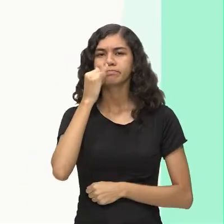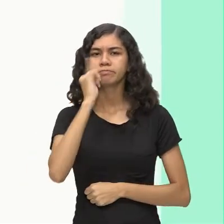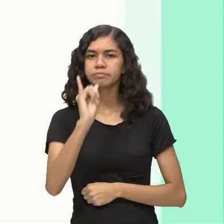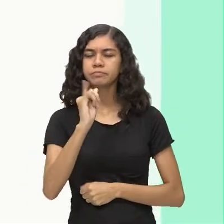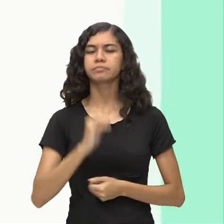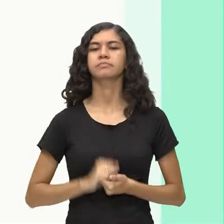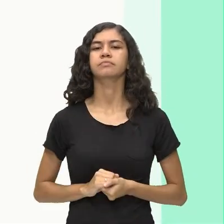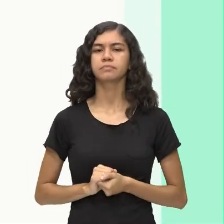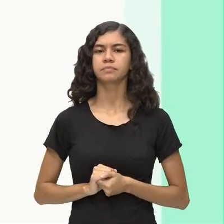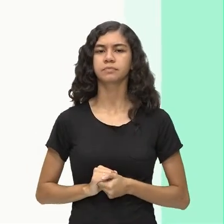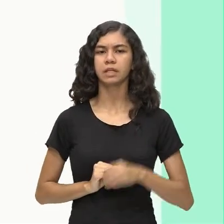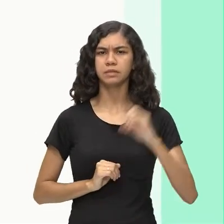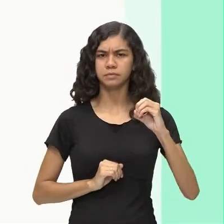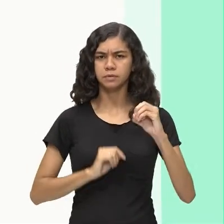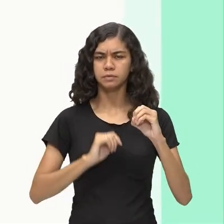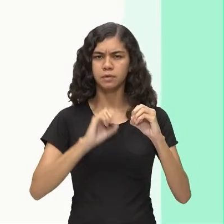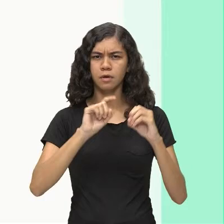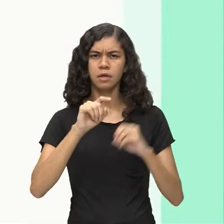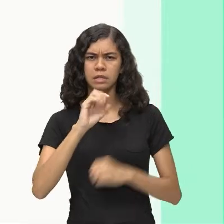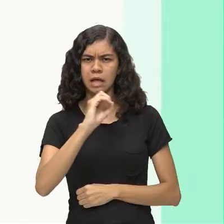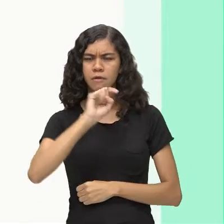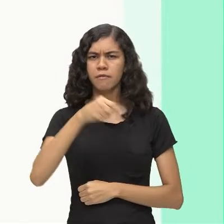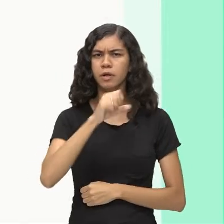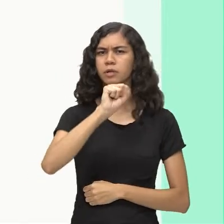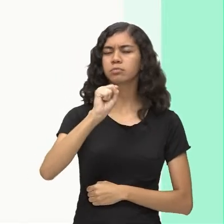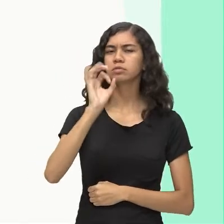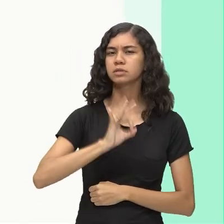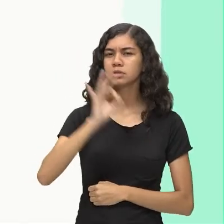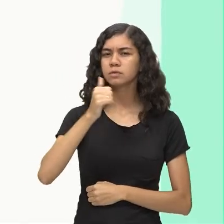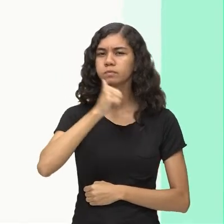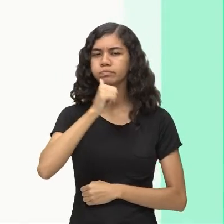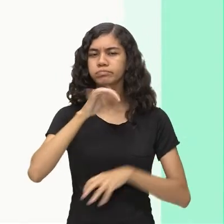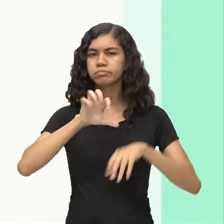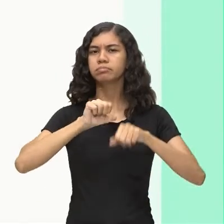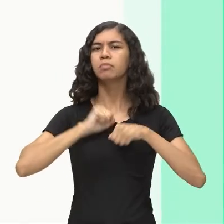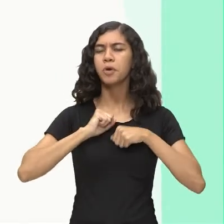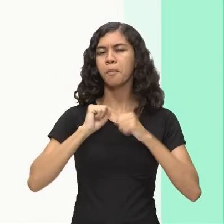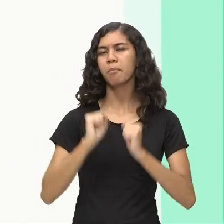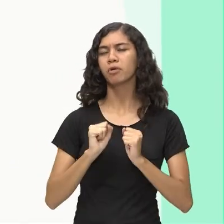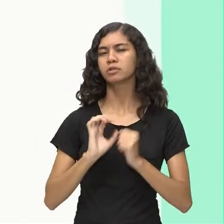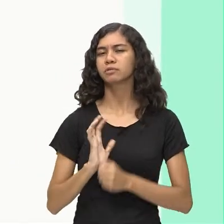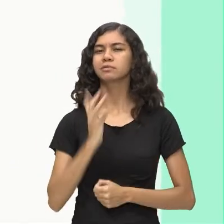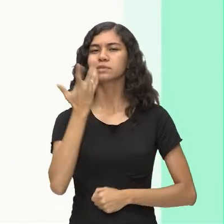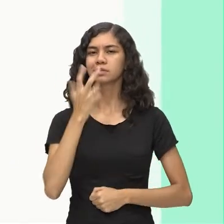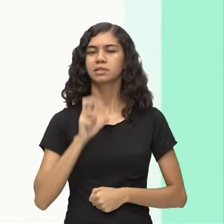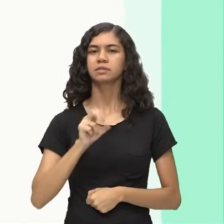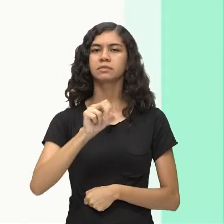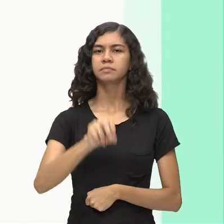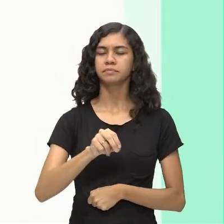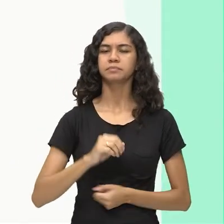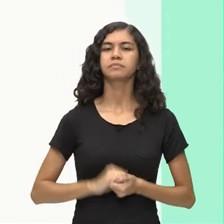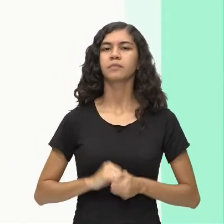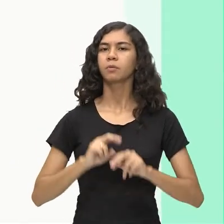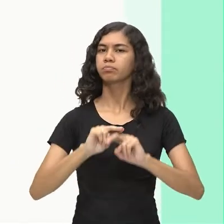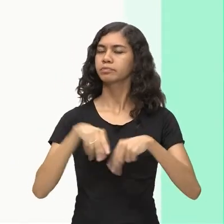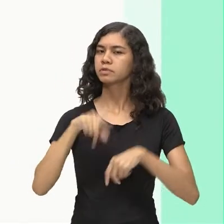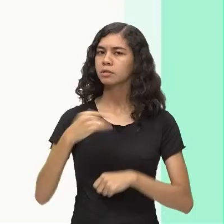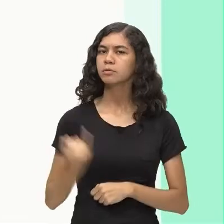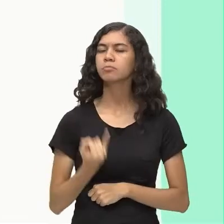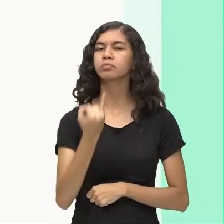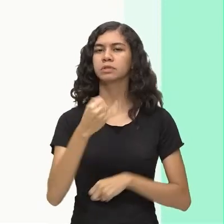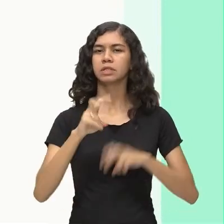0,8% das infectadas é que vão desenvolver essas células cancerosas, tá, gente? Então, por isso que é importante o